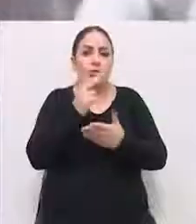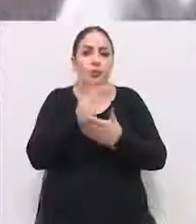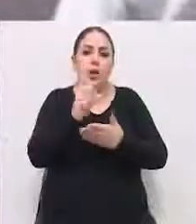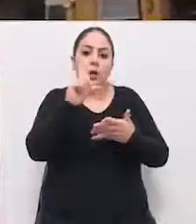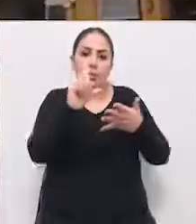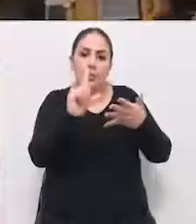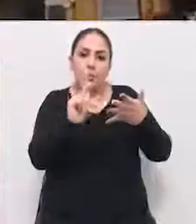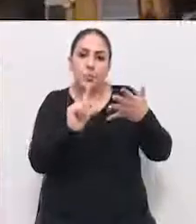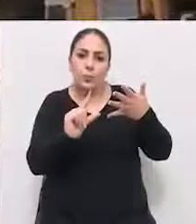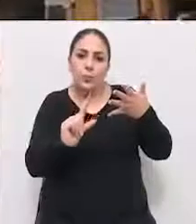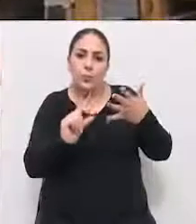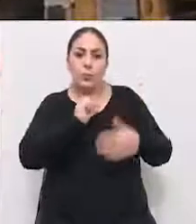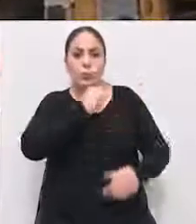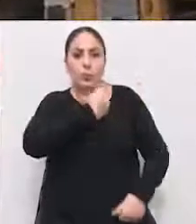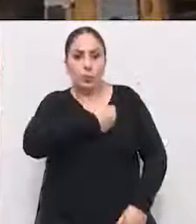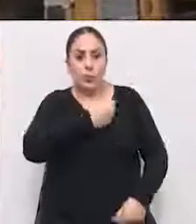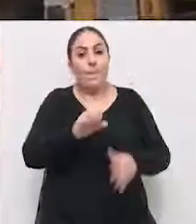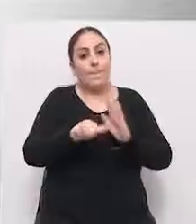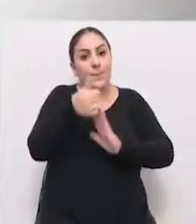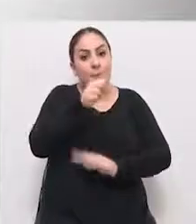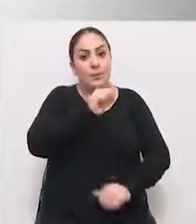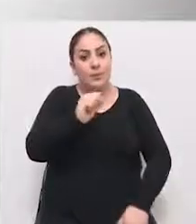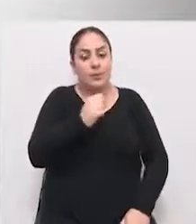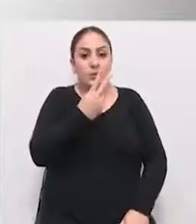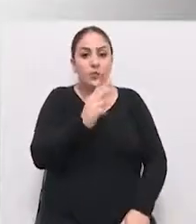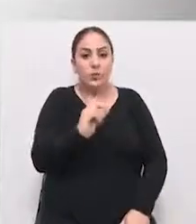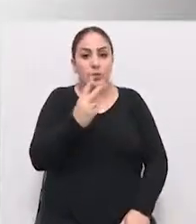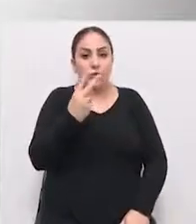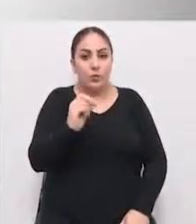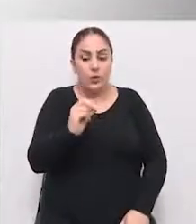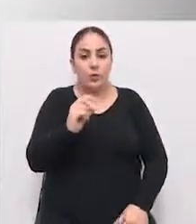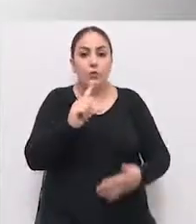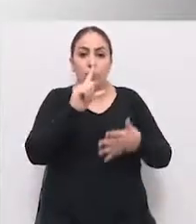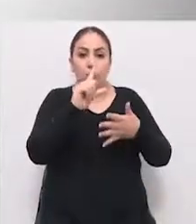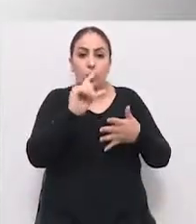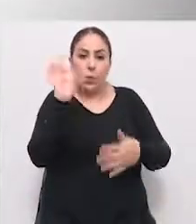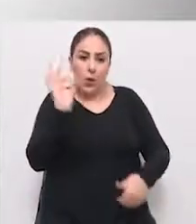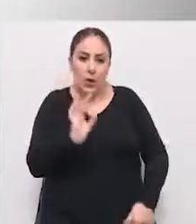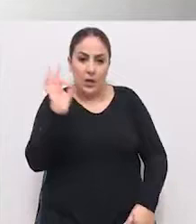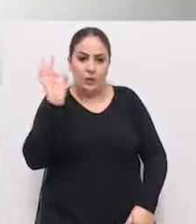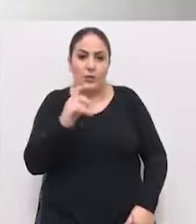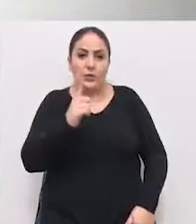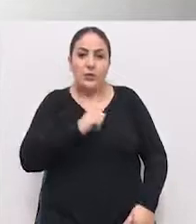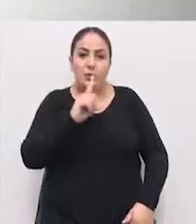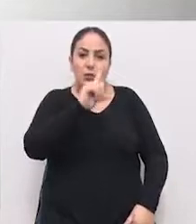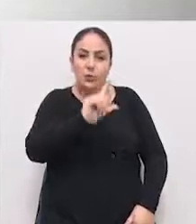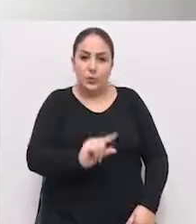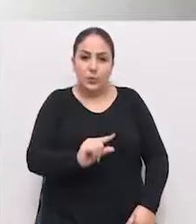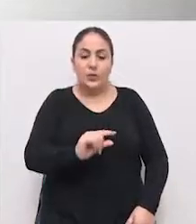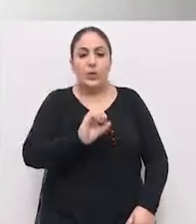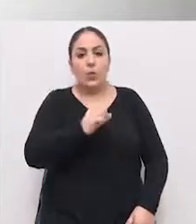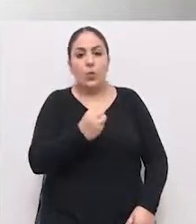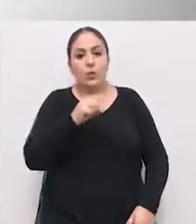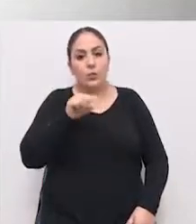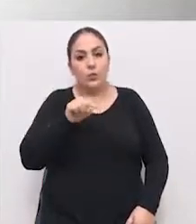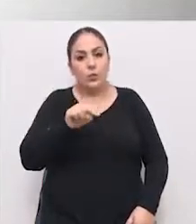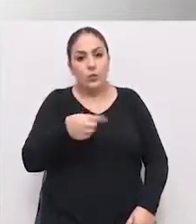Sul continua reduzindo os números. No primeiro semestre de 2020, o índice de homicídios teve queda